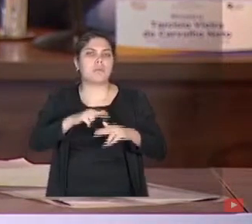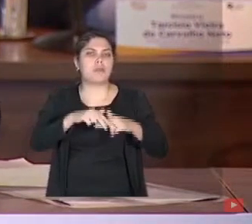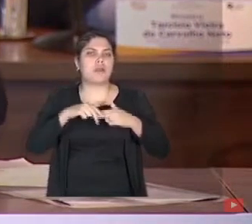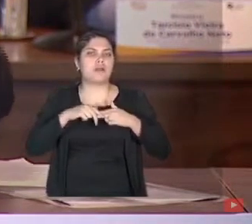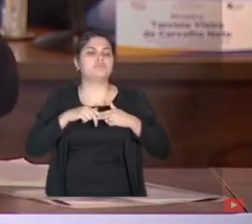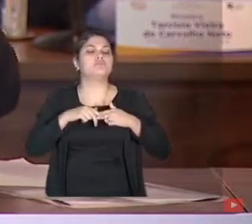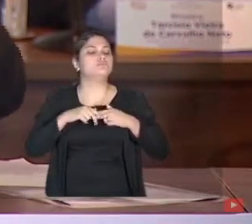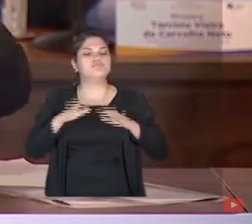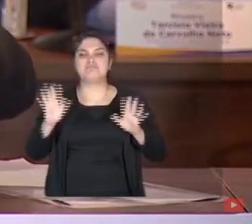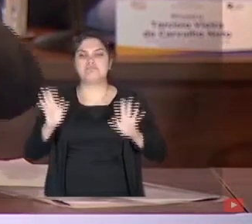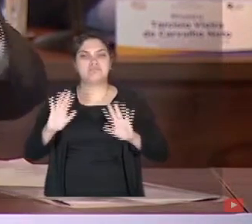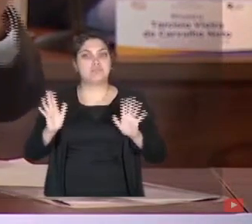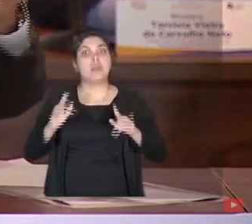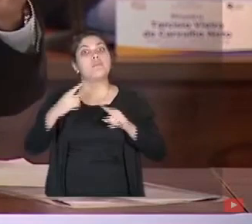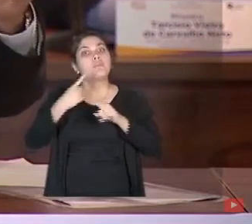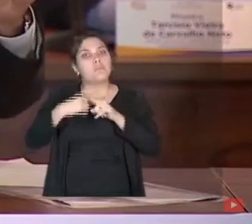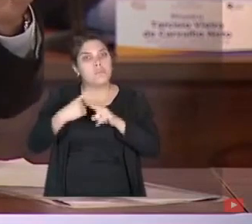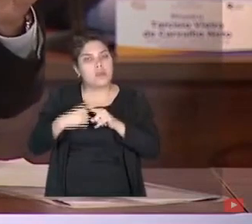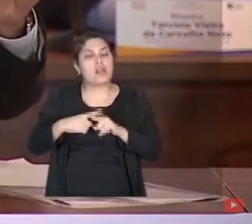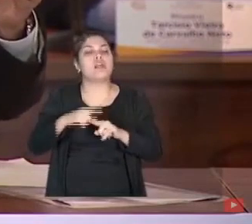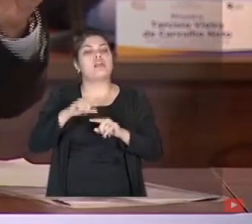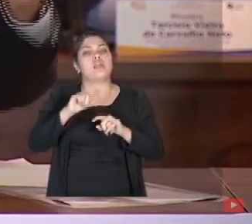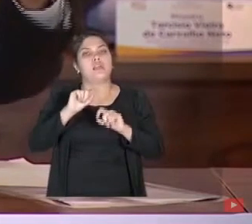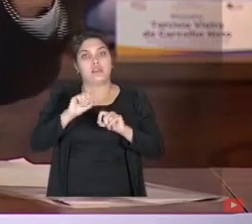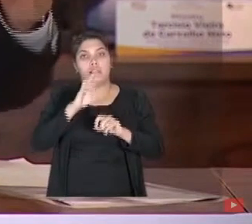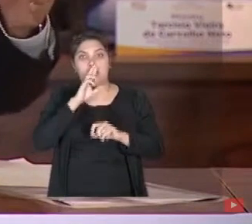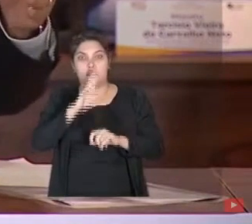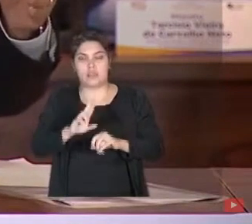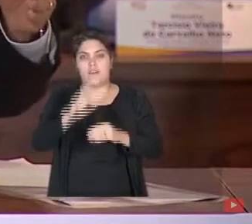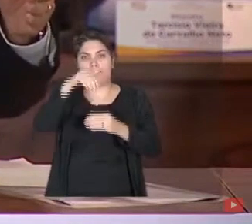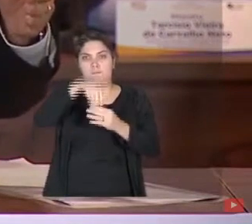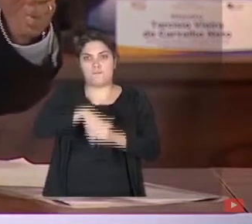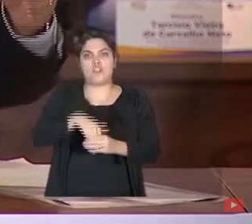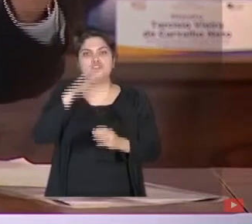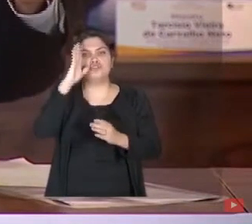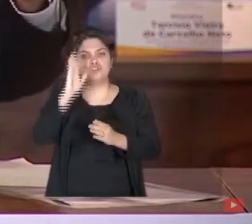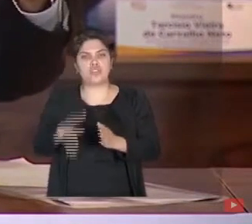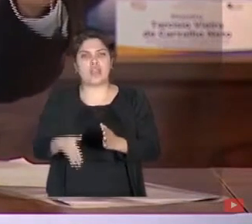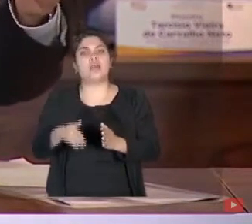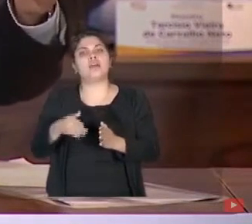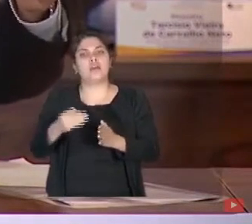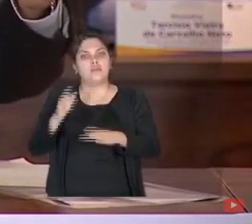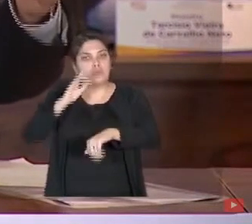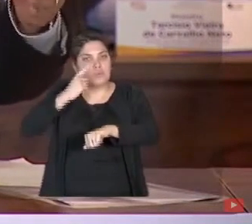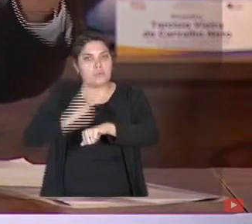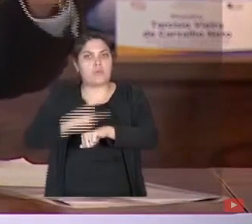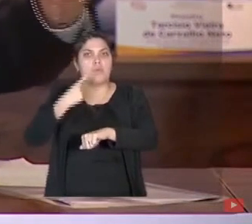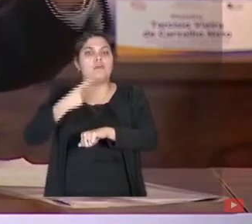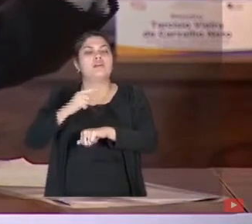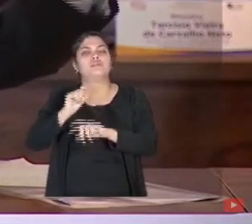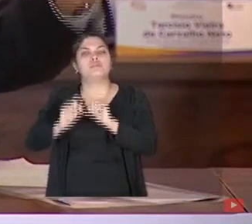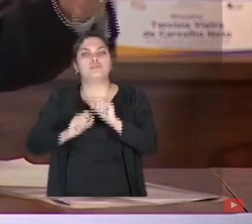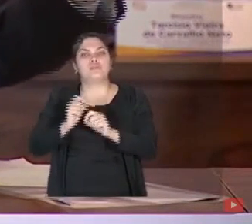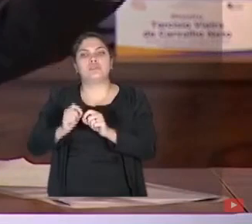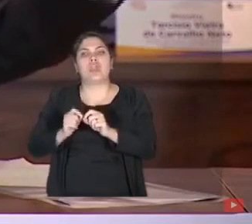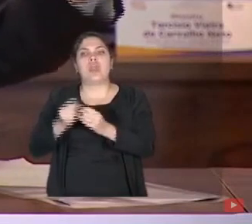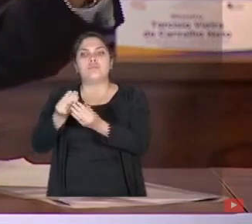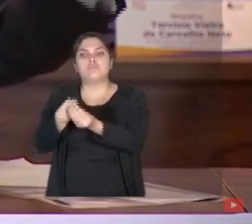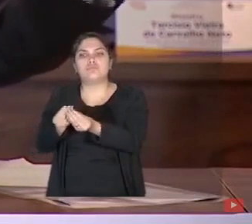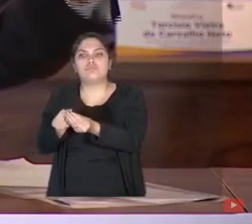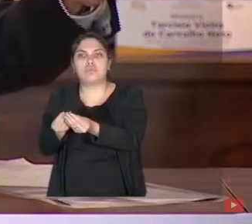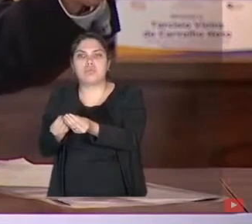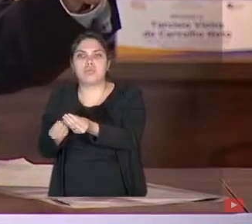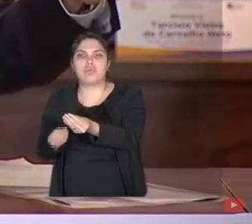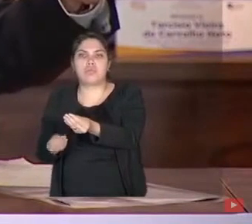sentido, porque o resultado das eleições, ele já saiu no momento em que a urna imprimiu